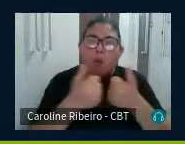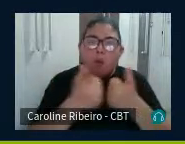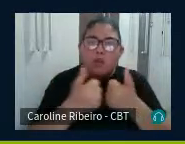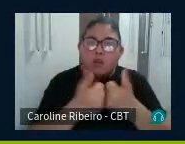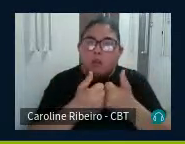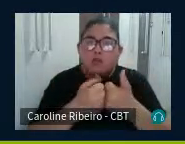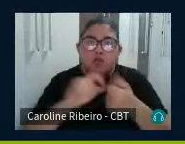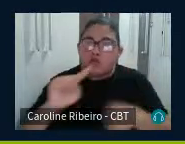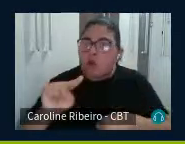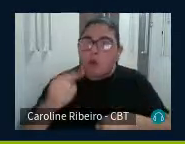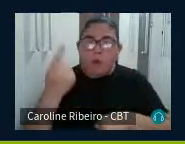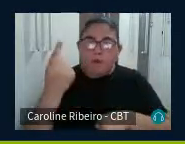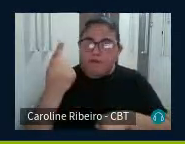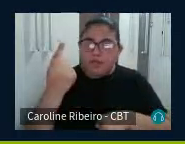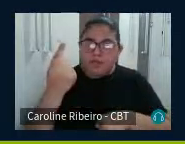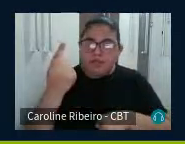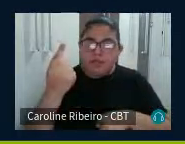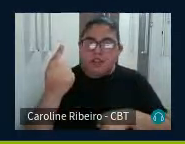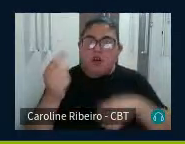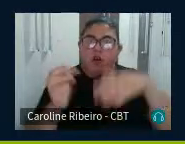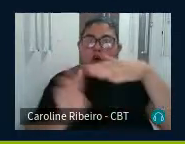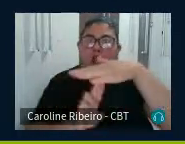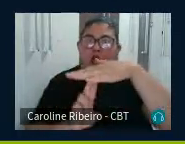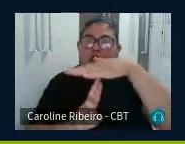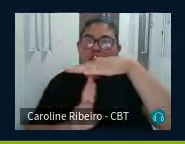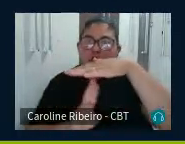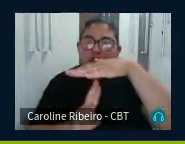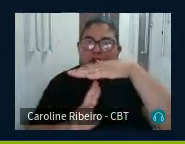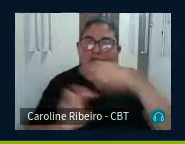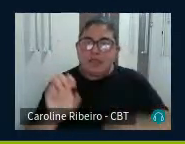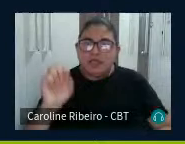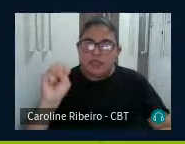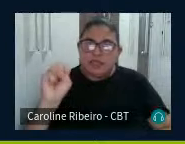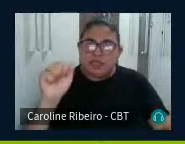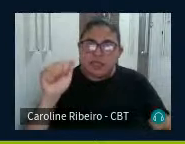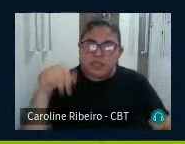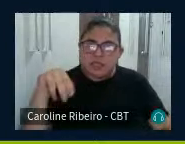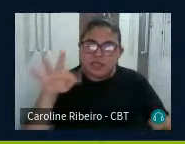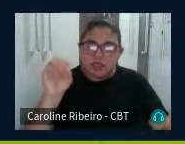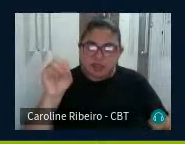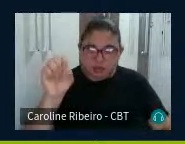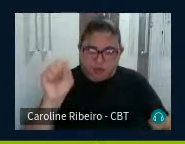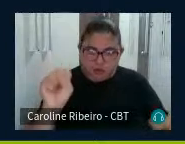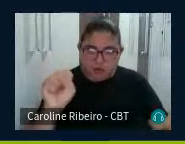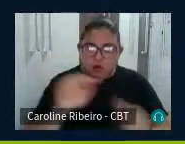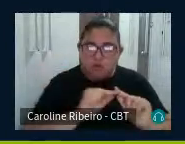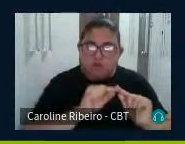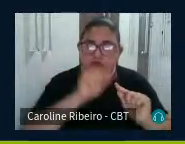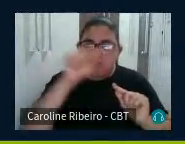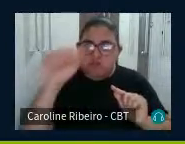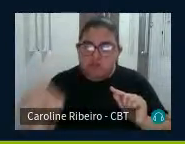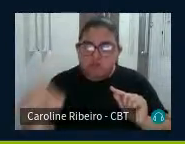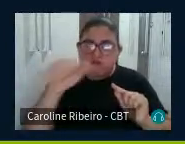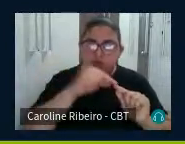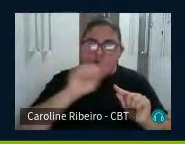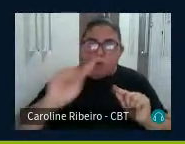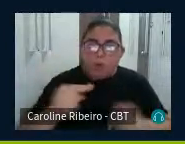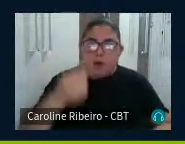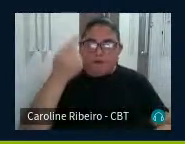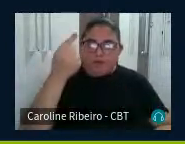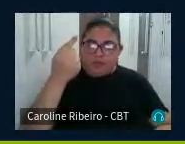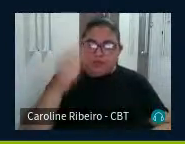Santos. A média da nota na UFSJ é 60. Ela é assim dividida.